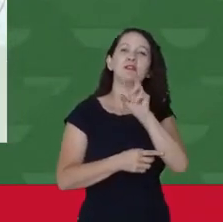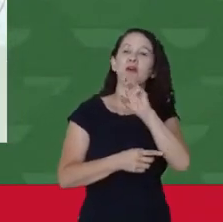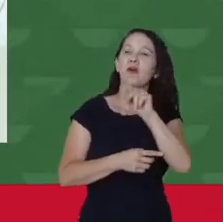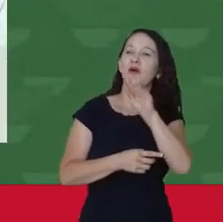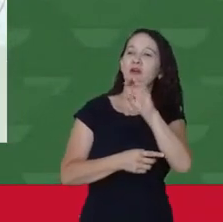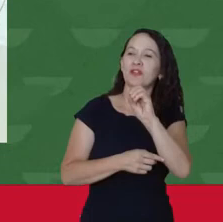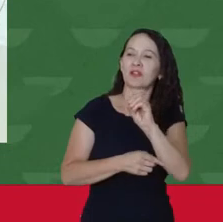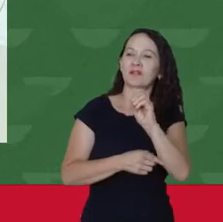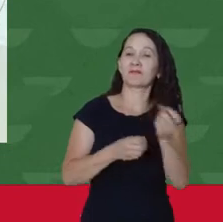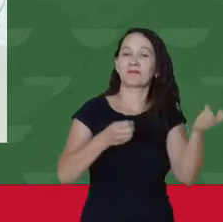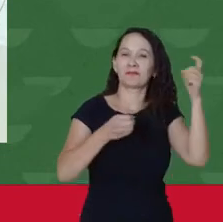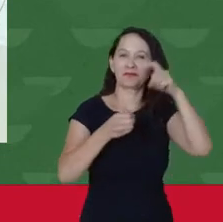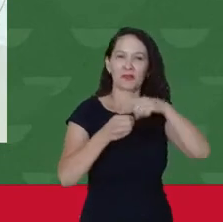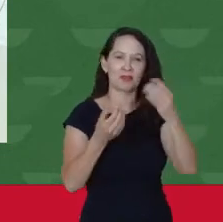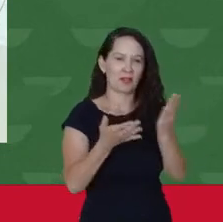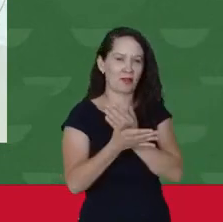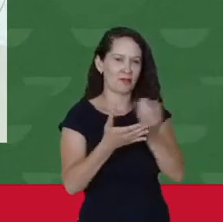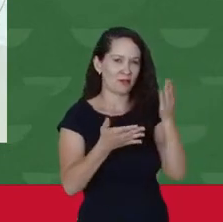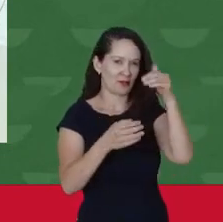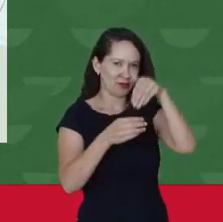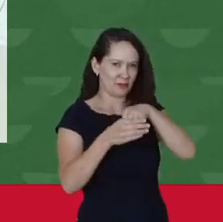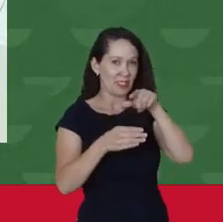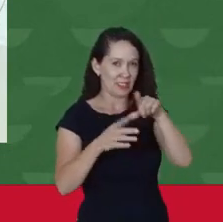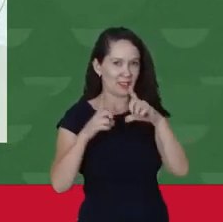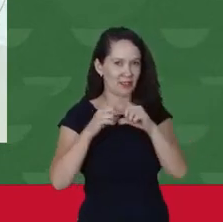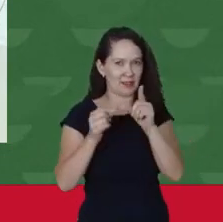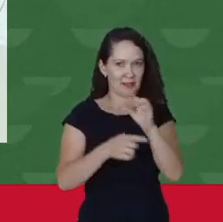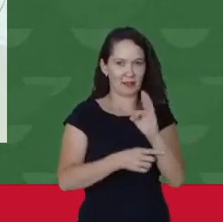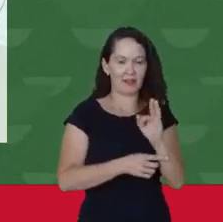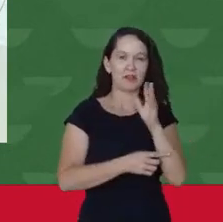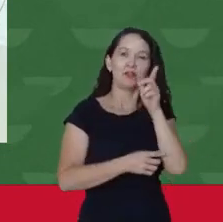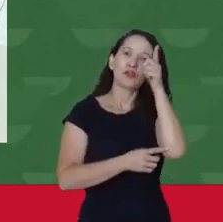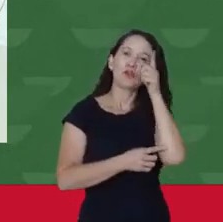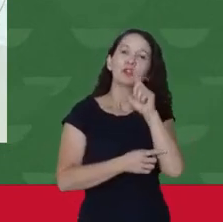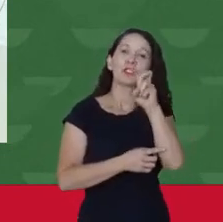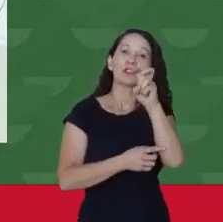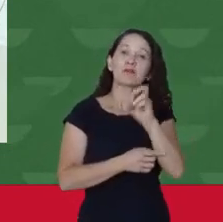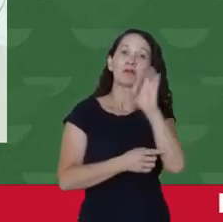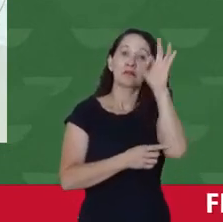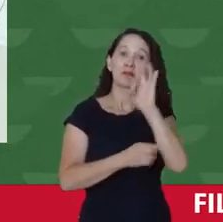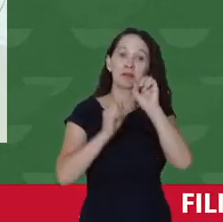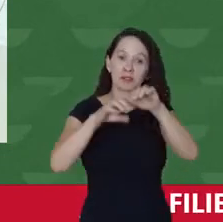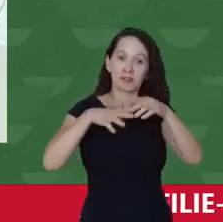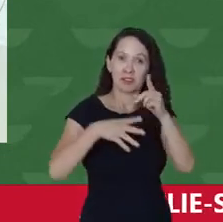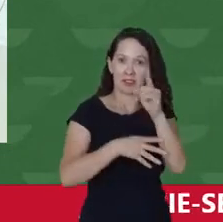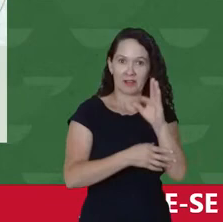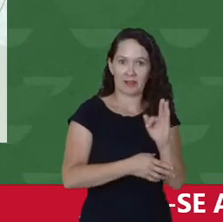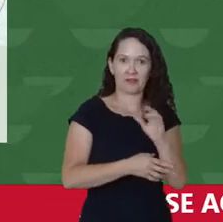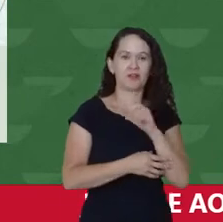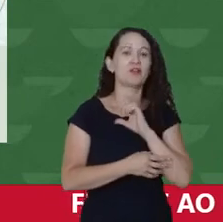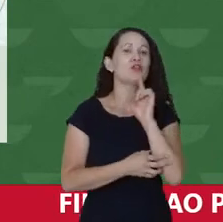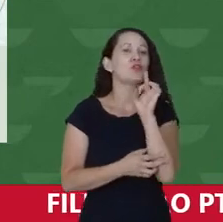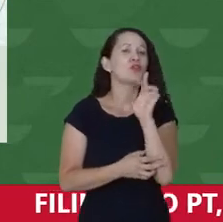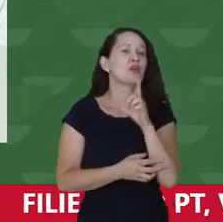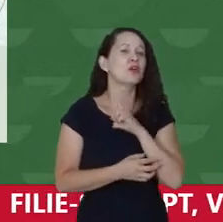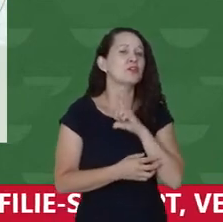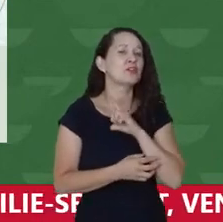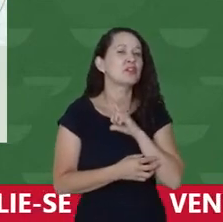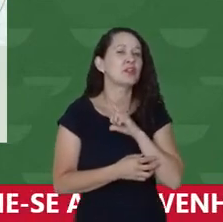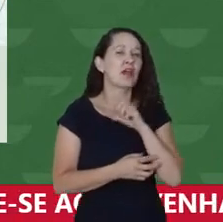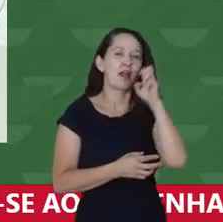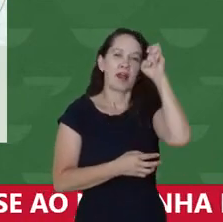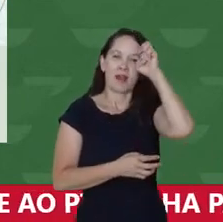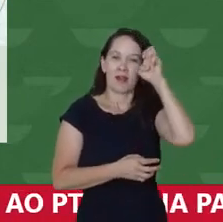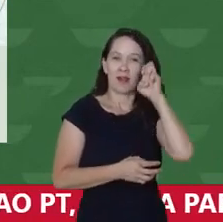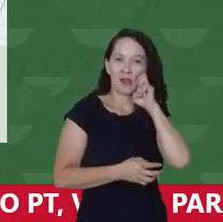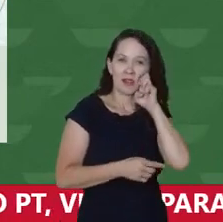Rogério, reverter alguns votos. Aqui no Distrito Federal, nós já chegamos a 50% da bancada do DF, que nós tínhamos apenas a Érica